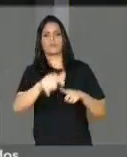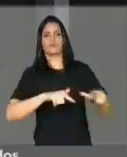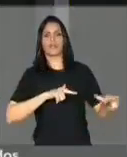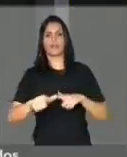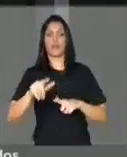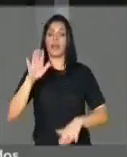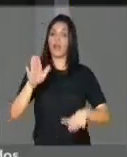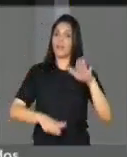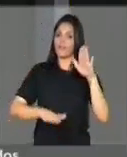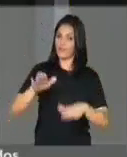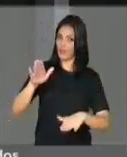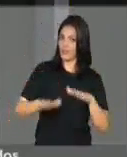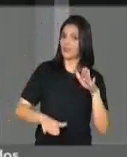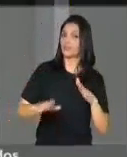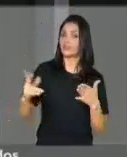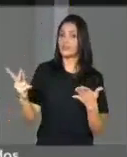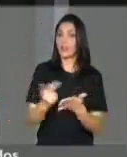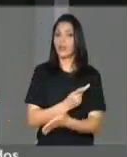vezes terminam